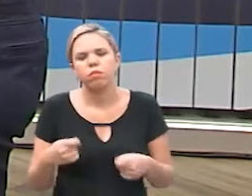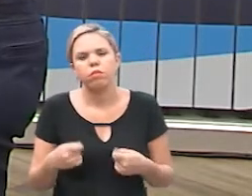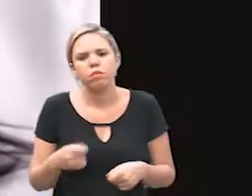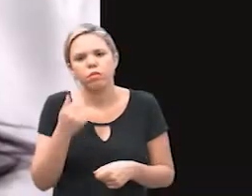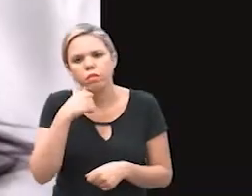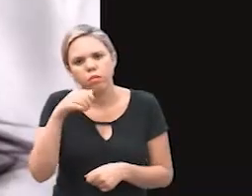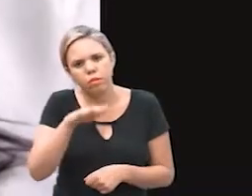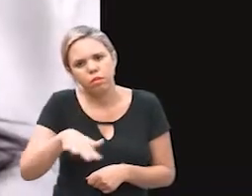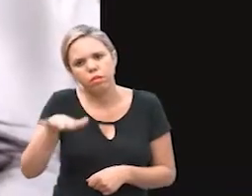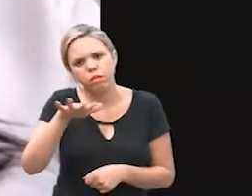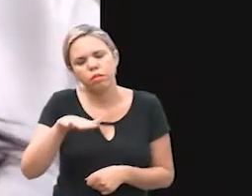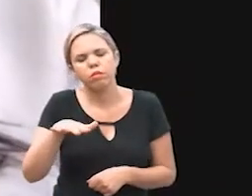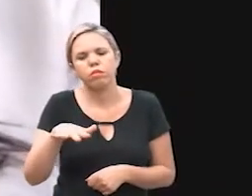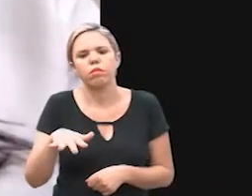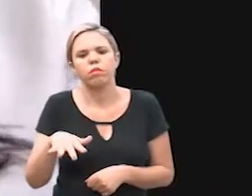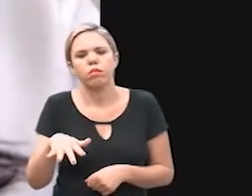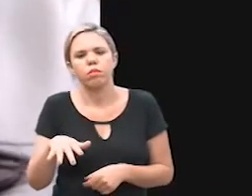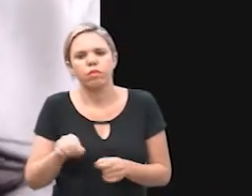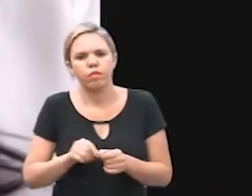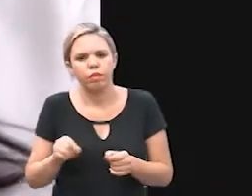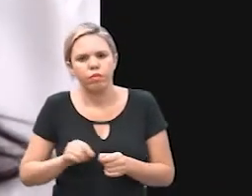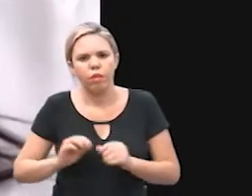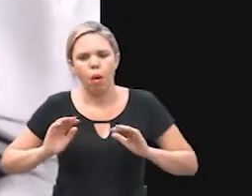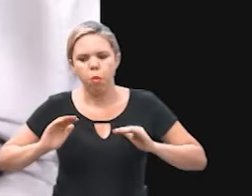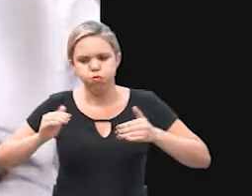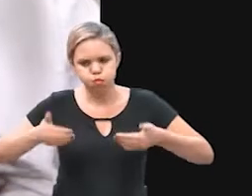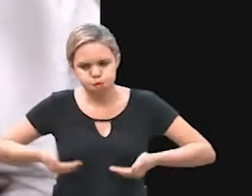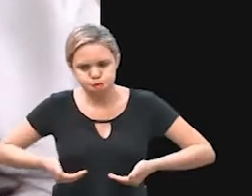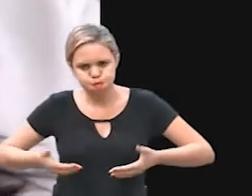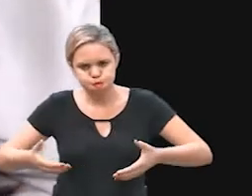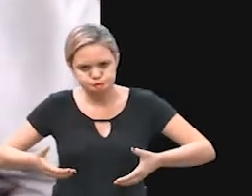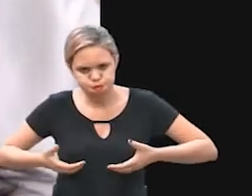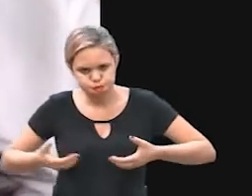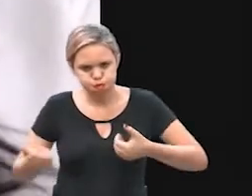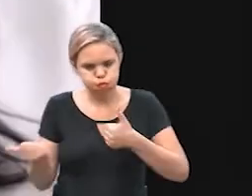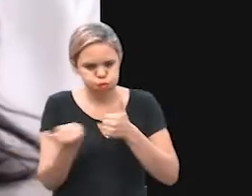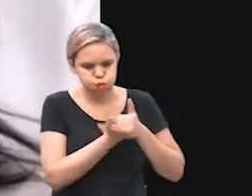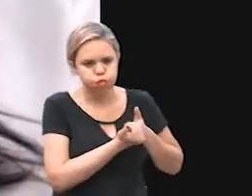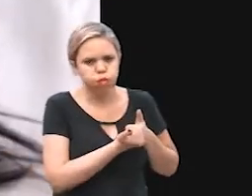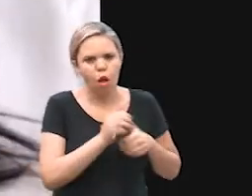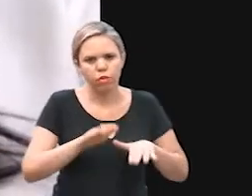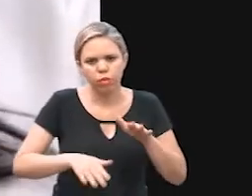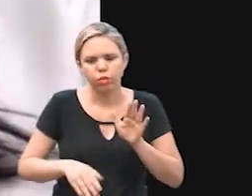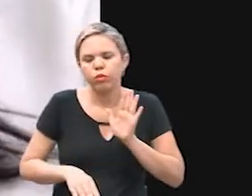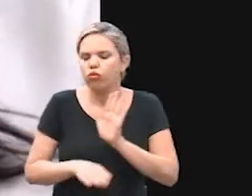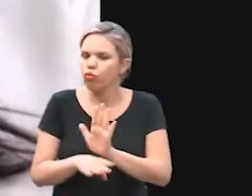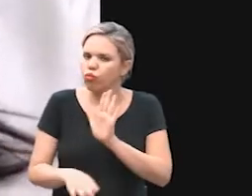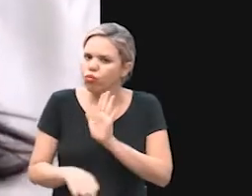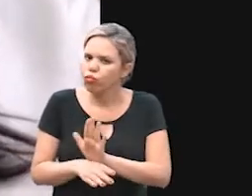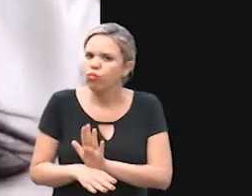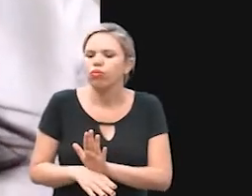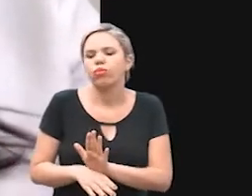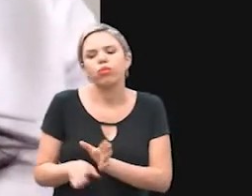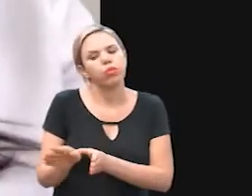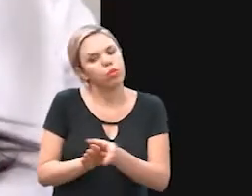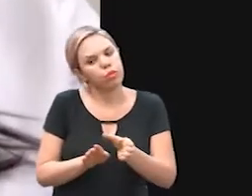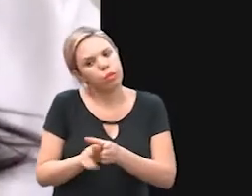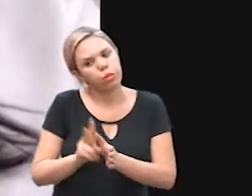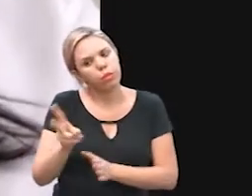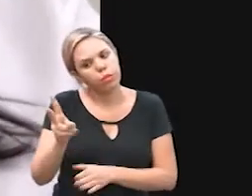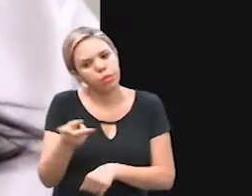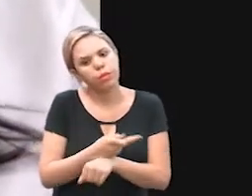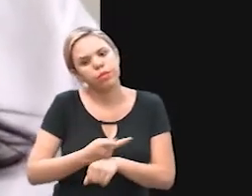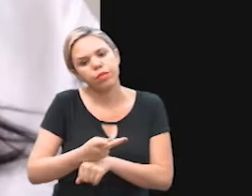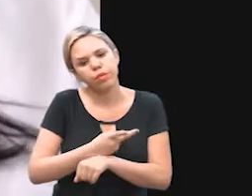Aquelas mulheres que fizeram mamoplastia, às vezes ela vai precisar de uma ajuda. Então, a gente orienta sempre